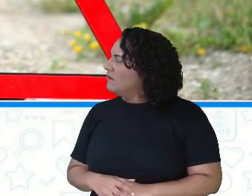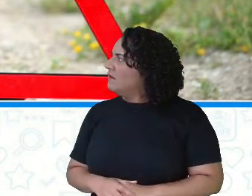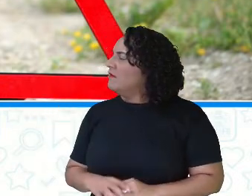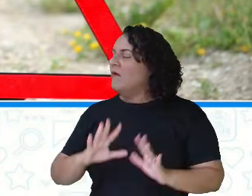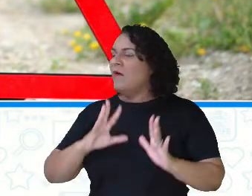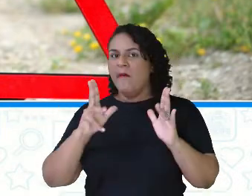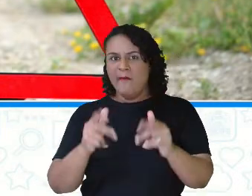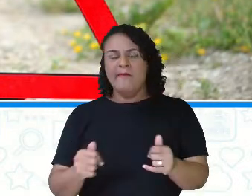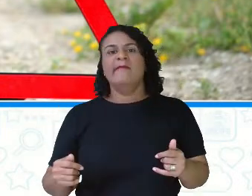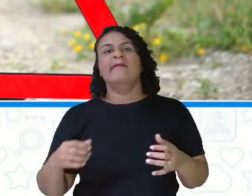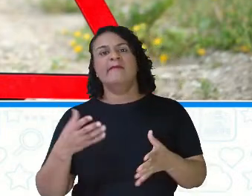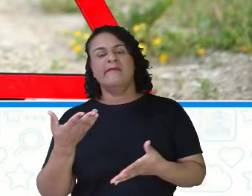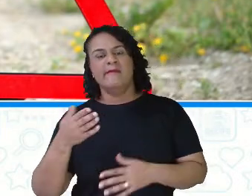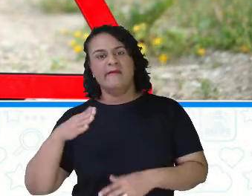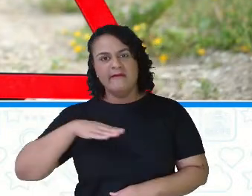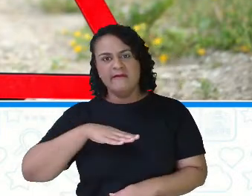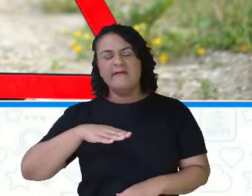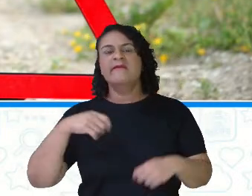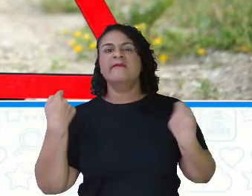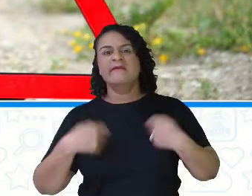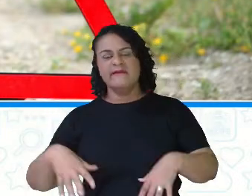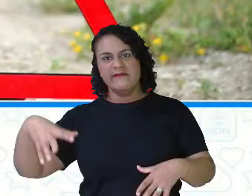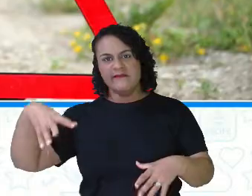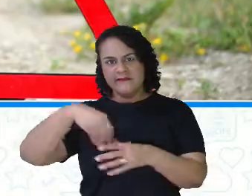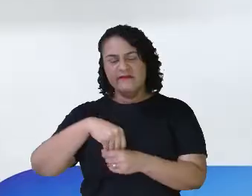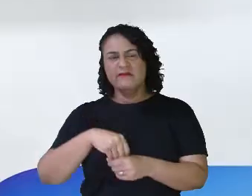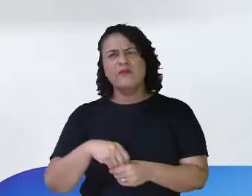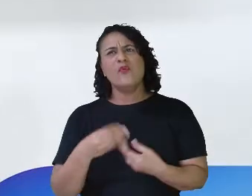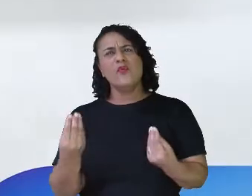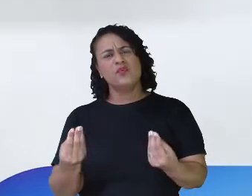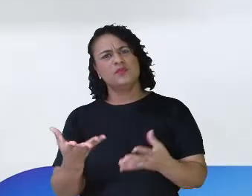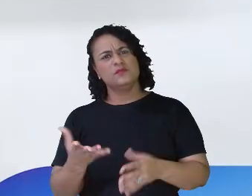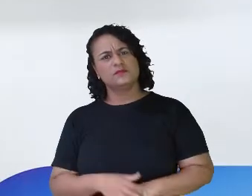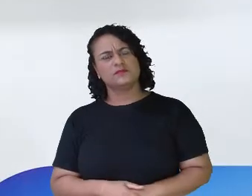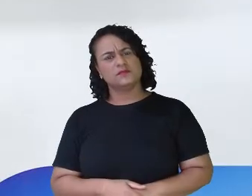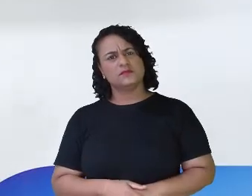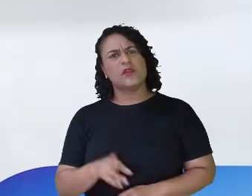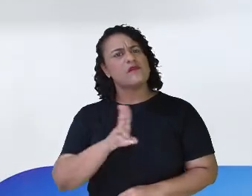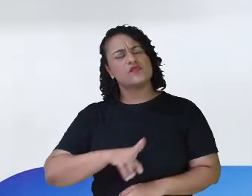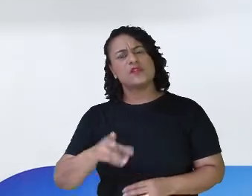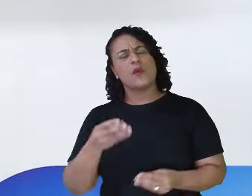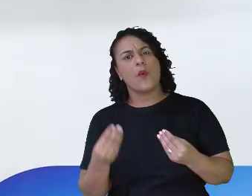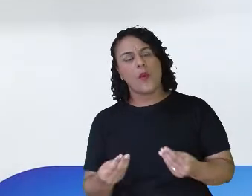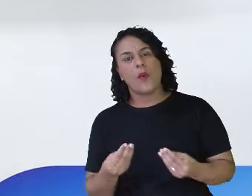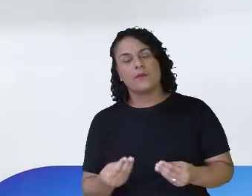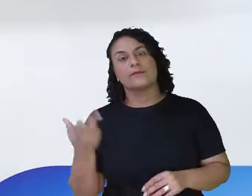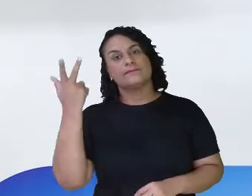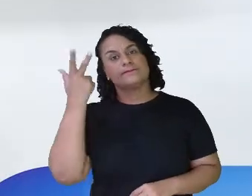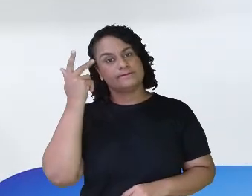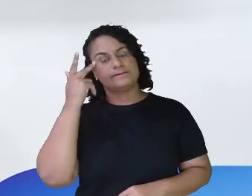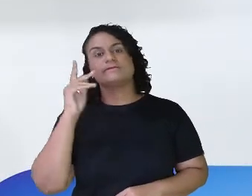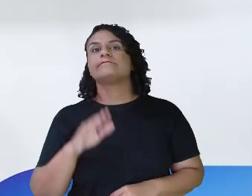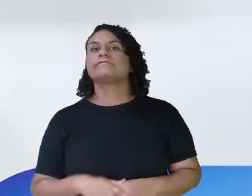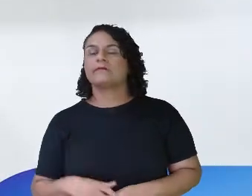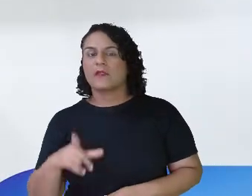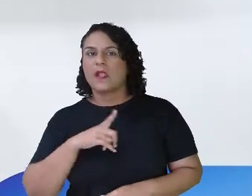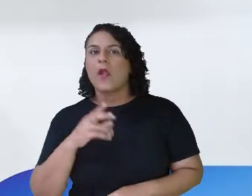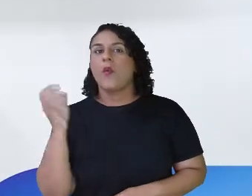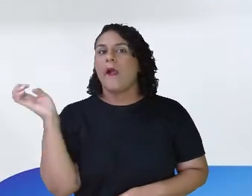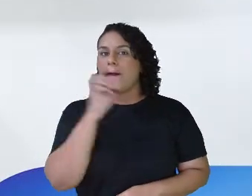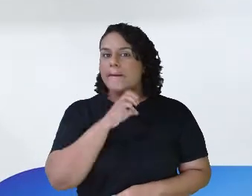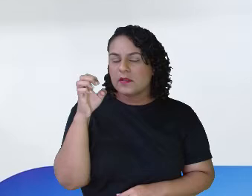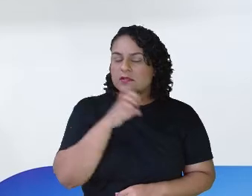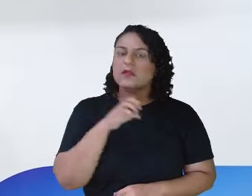Todo carro precisa ter ele. Mas, professor, eu vou usar onde isso? Normalmente, quando acontece alguma